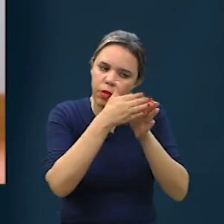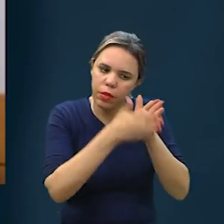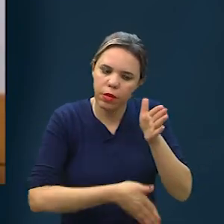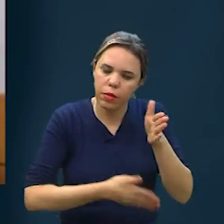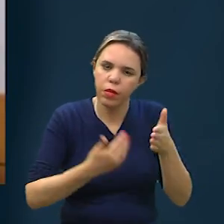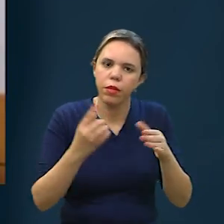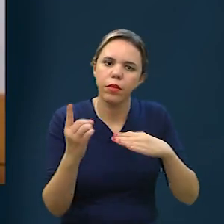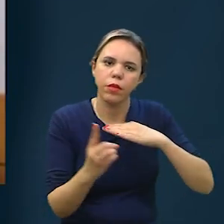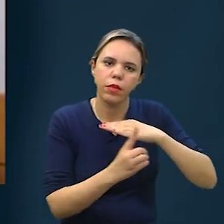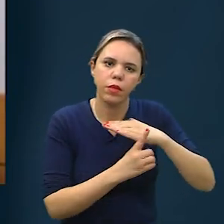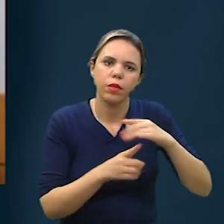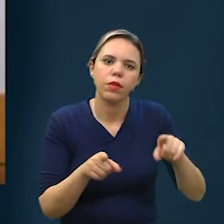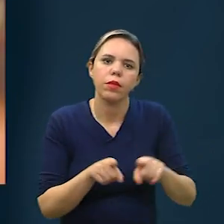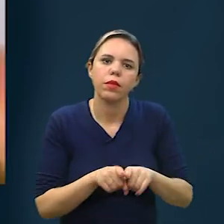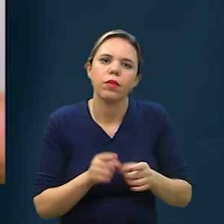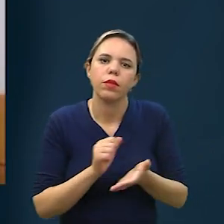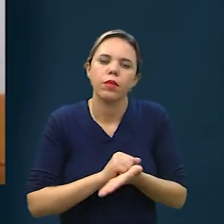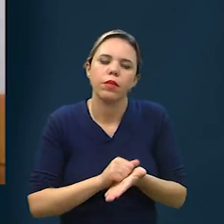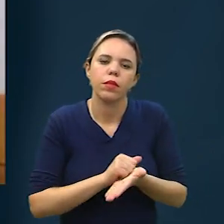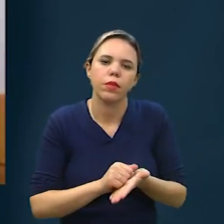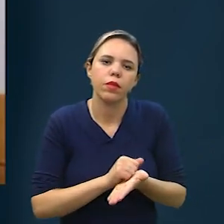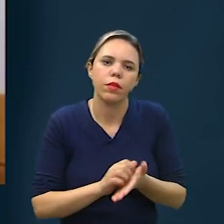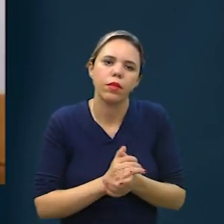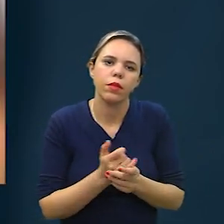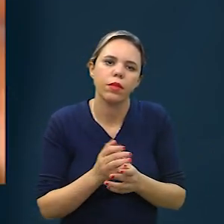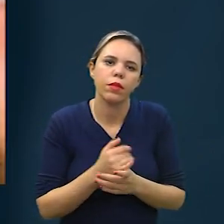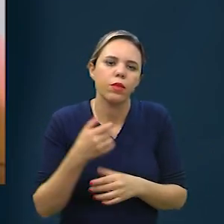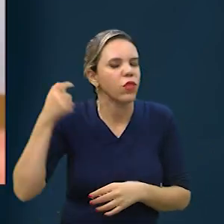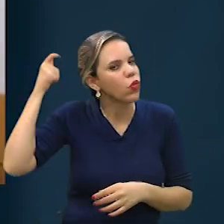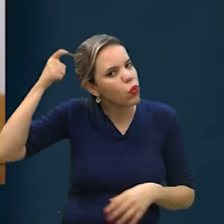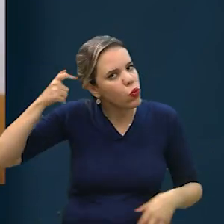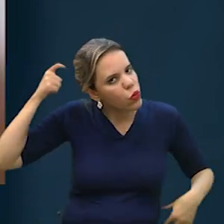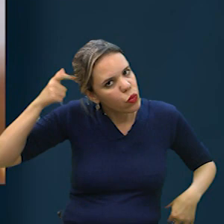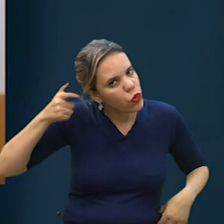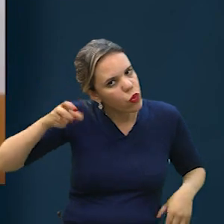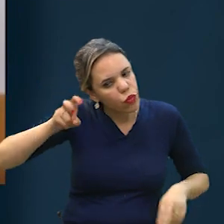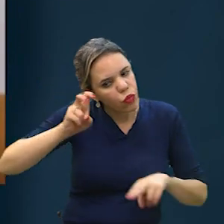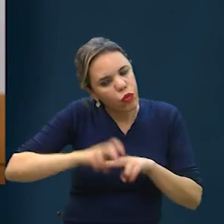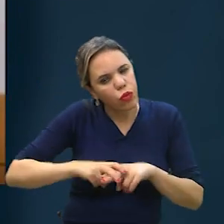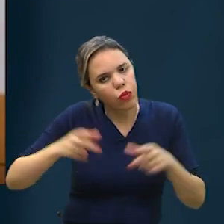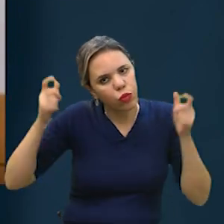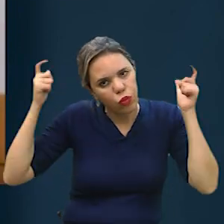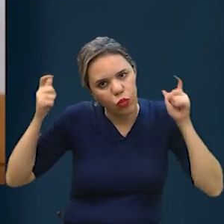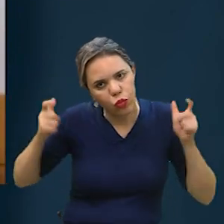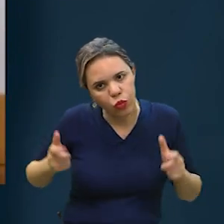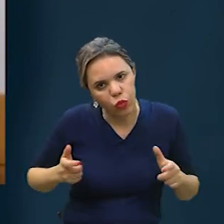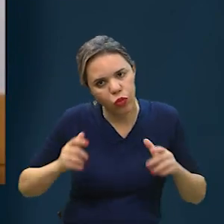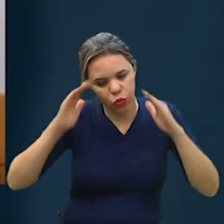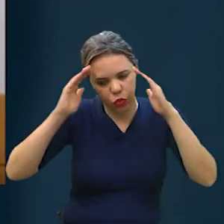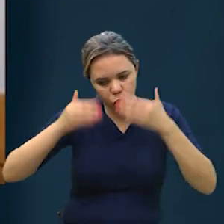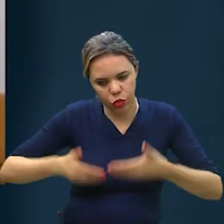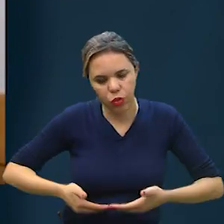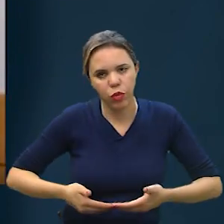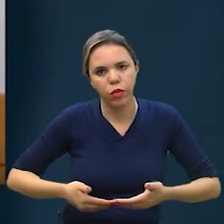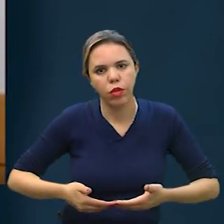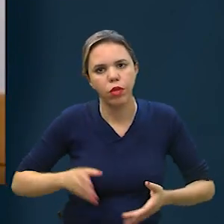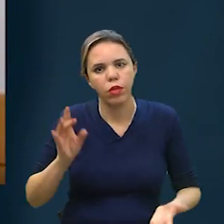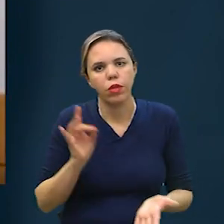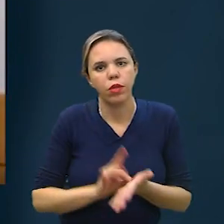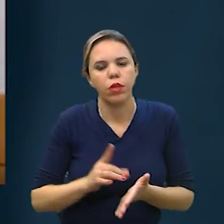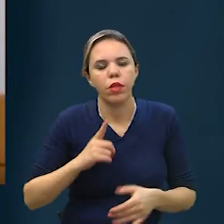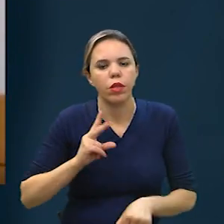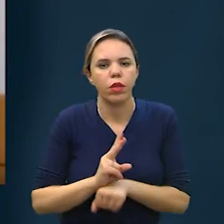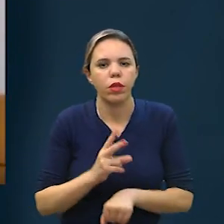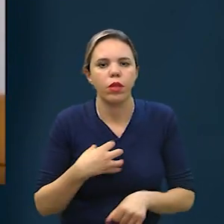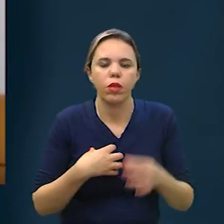na recepção também, nos lavatórios, nos secadores, onde a cliente senta para secar o cabelo, a gente colocou divisórias, para que